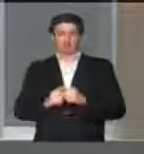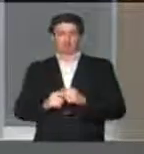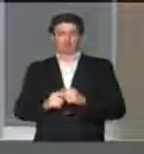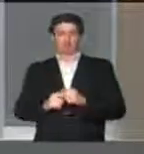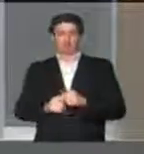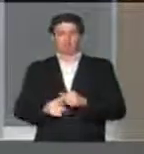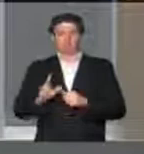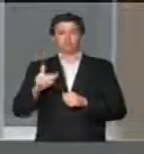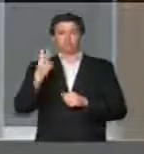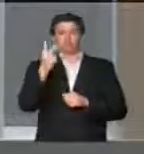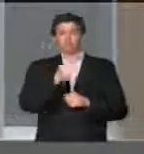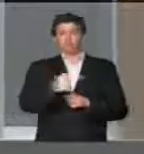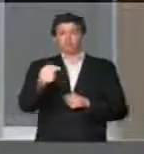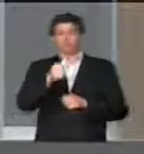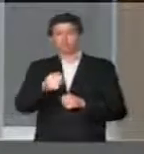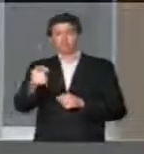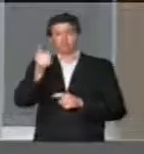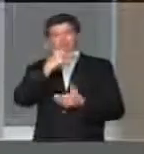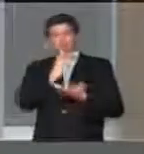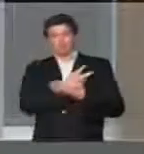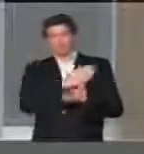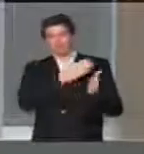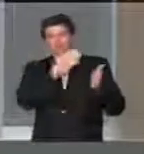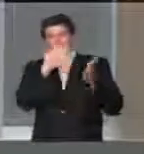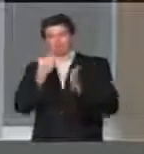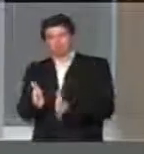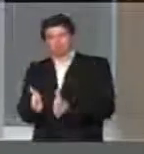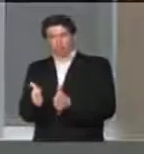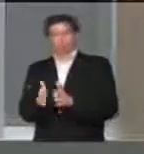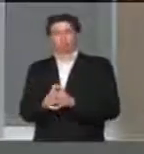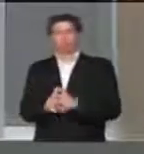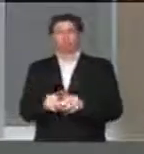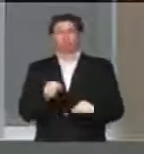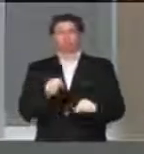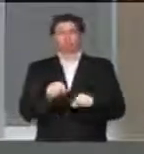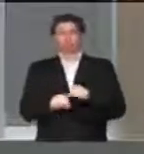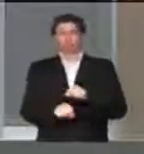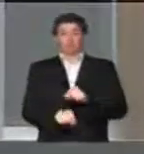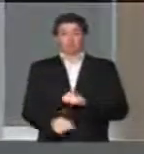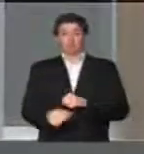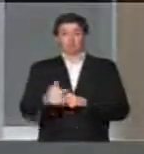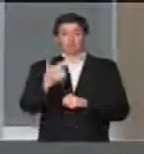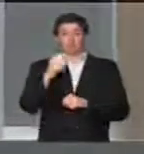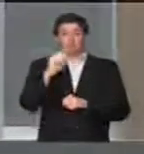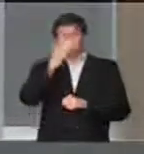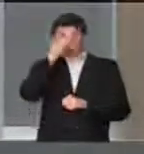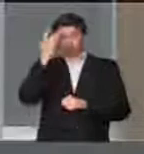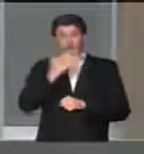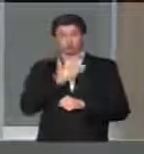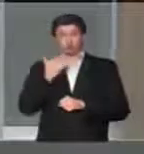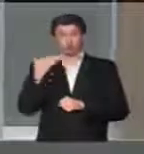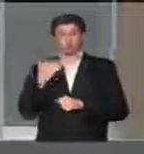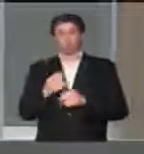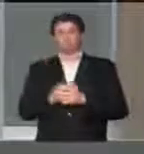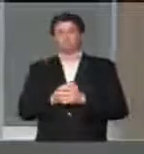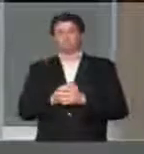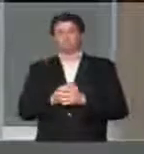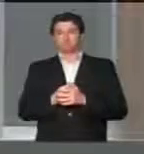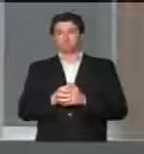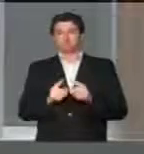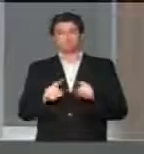Passadas quase 2 semanas desse evento que matou quase 20 pessoas e,